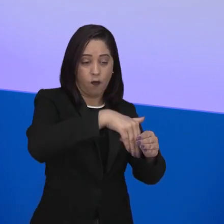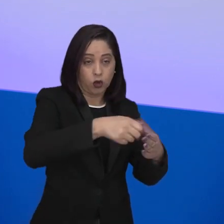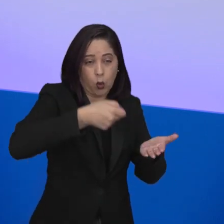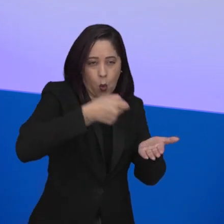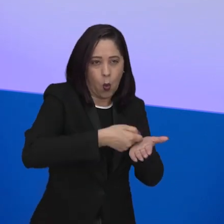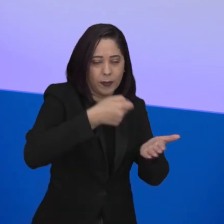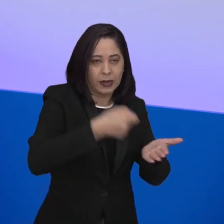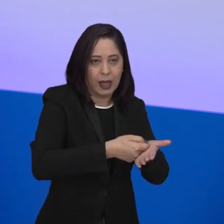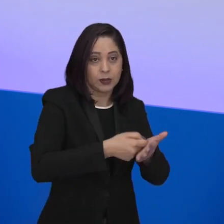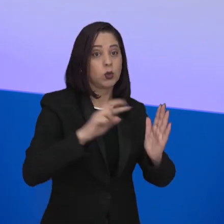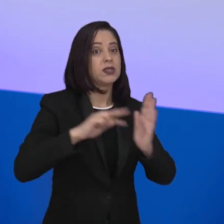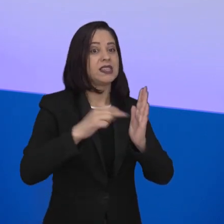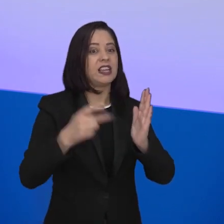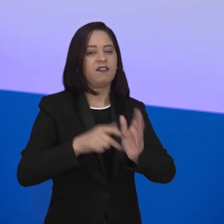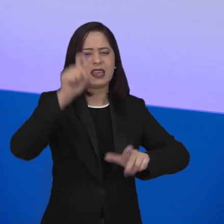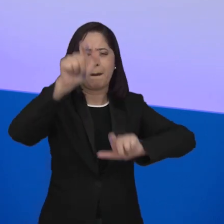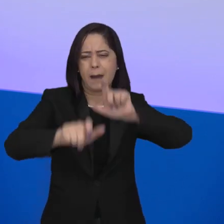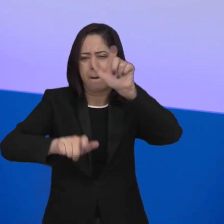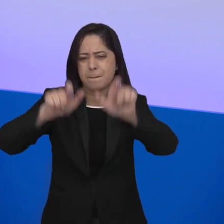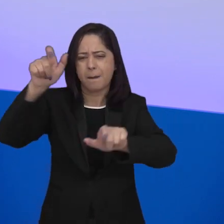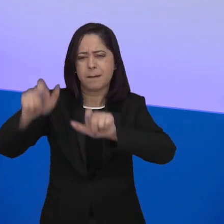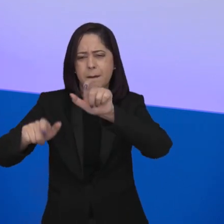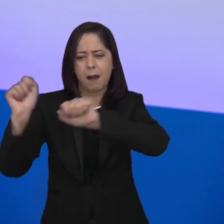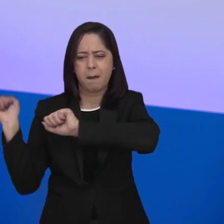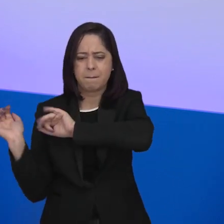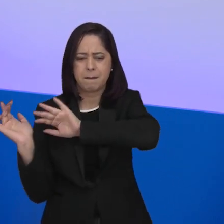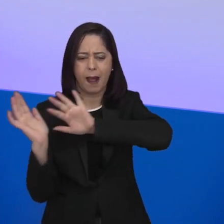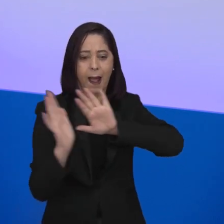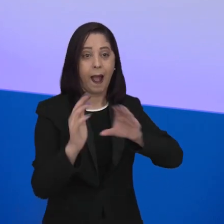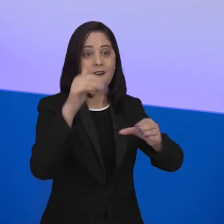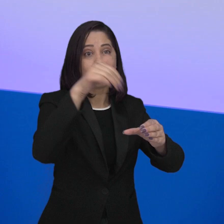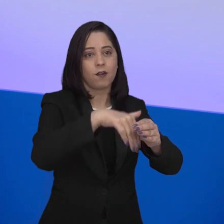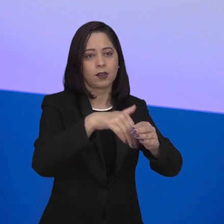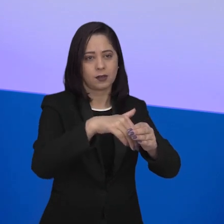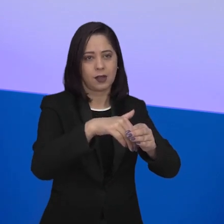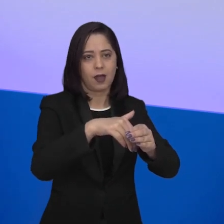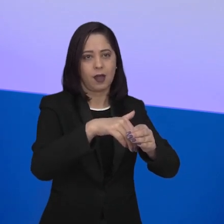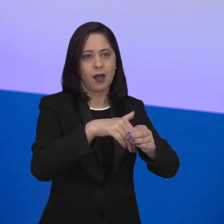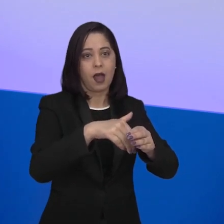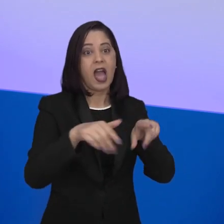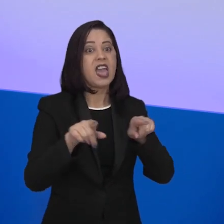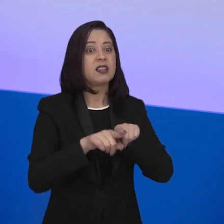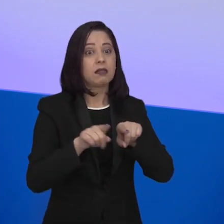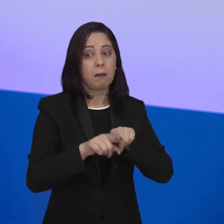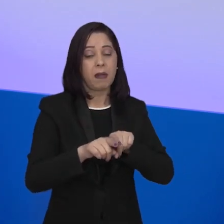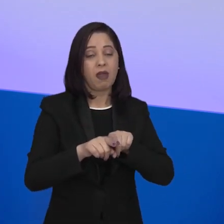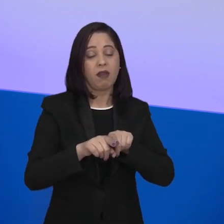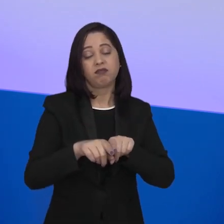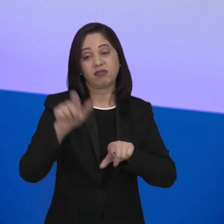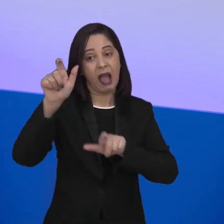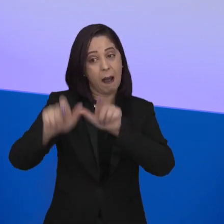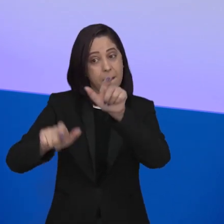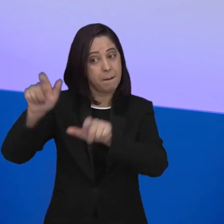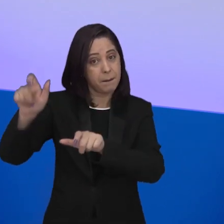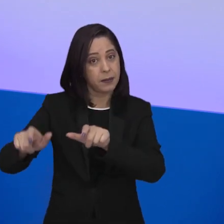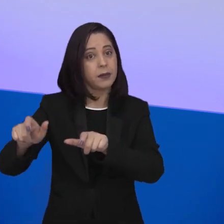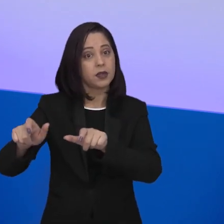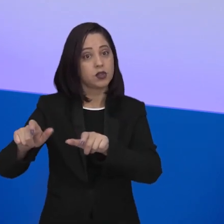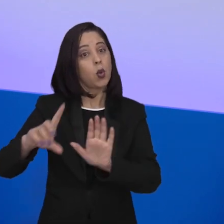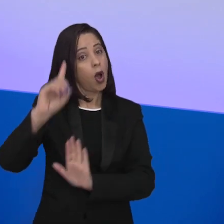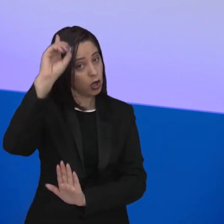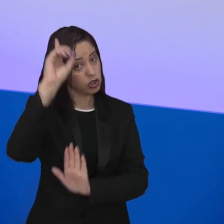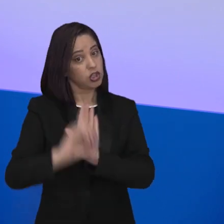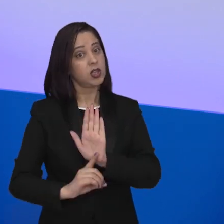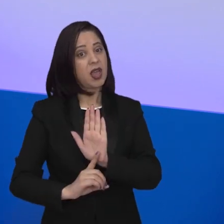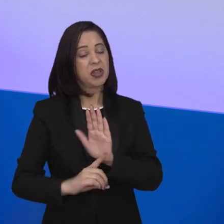forçar o cidadão brasileiro a participar da vida política e permitir com que ele participe, independente